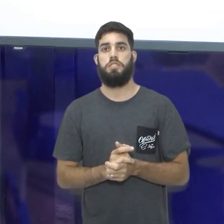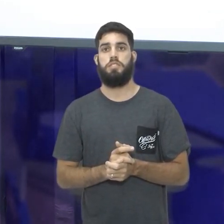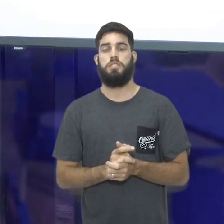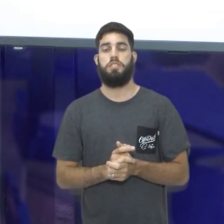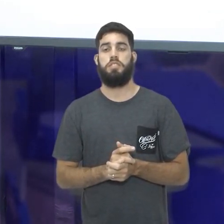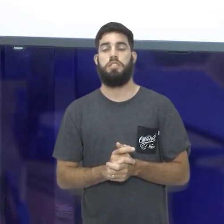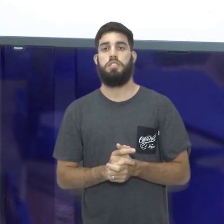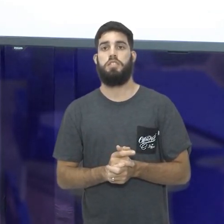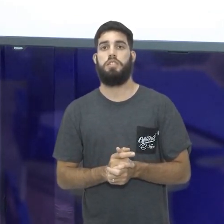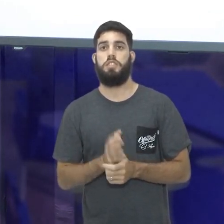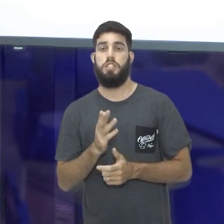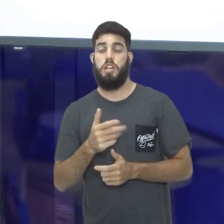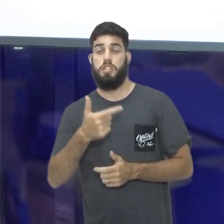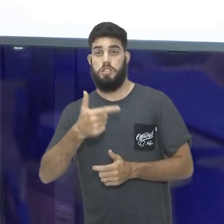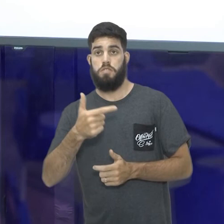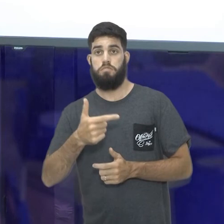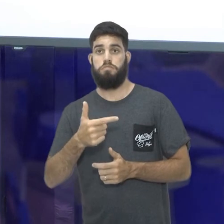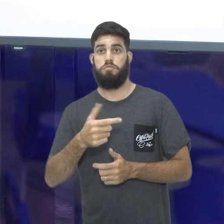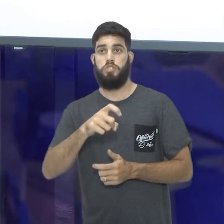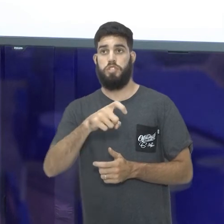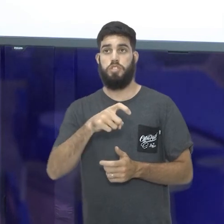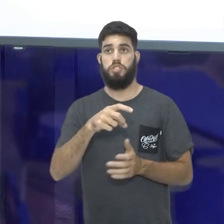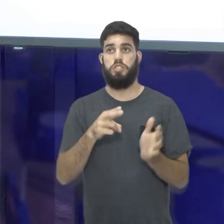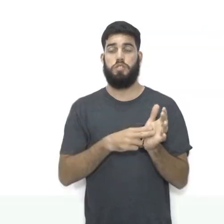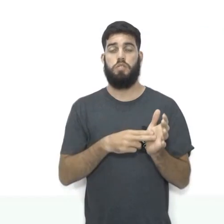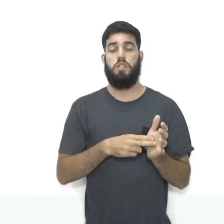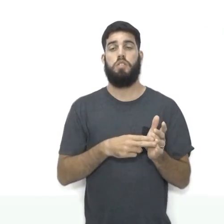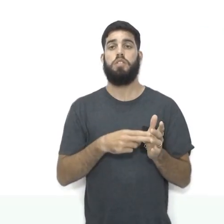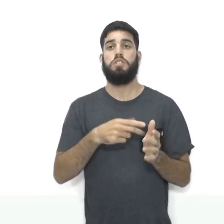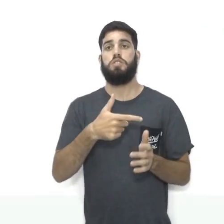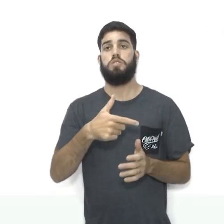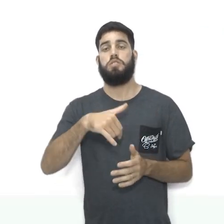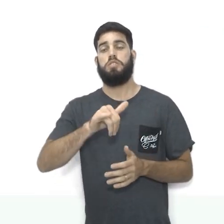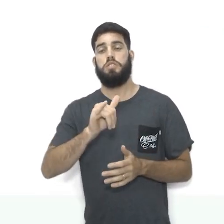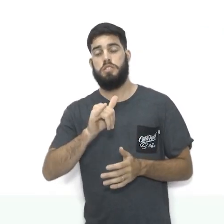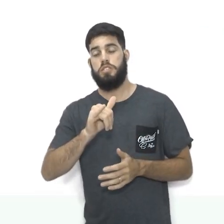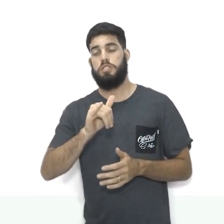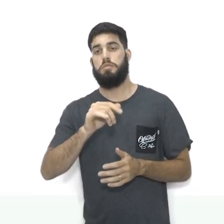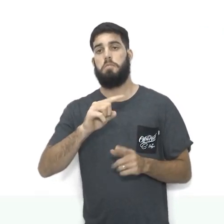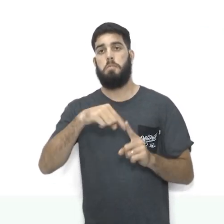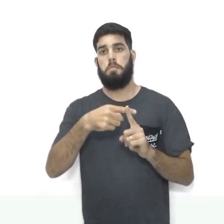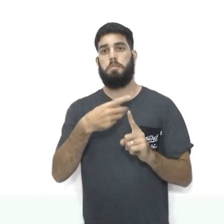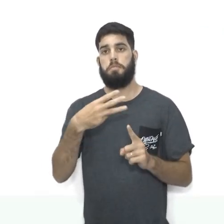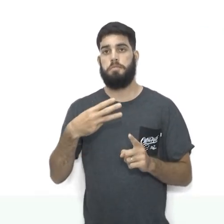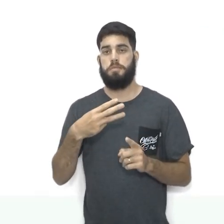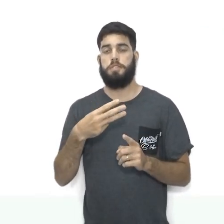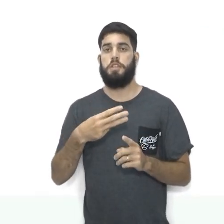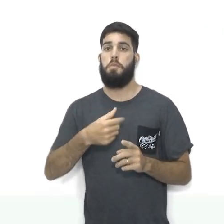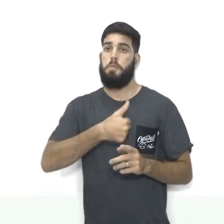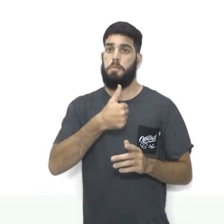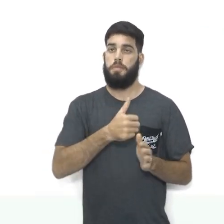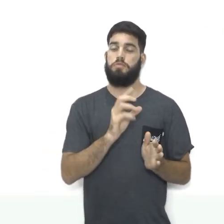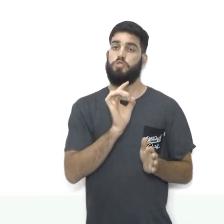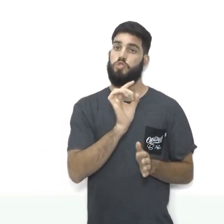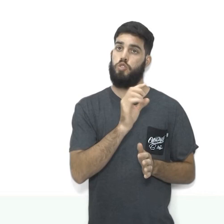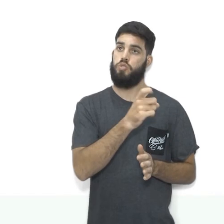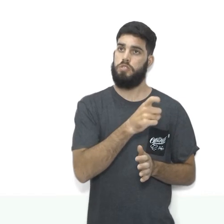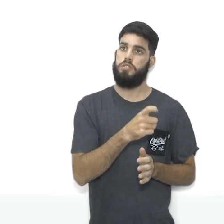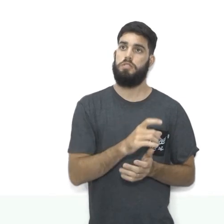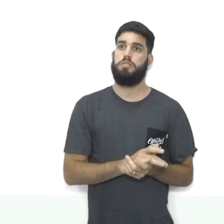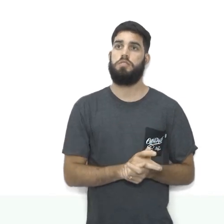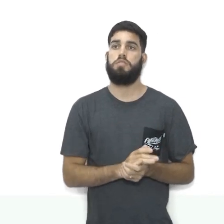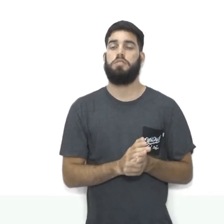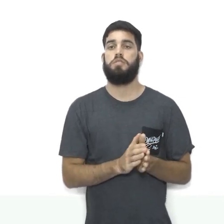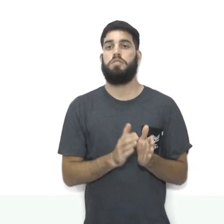equação, x é igual a 2y mais 3. O primeiro membro será apenas a letra x, porque ele vem antes do sinal da